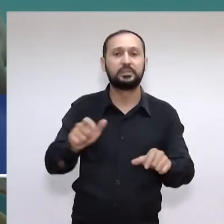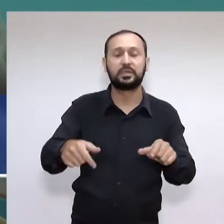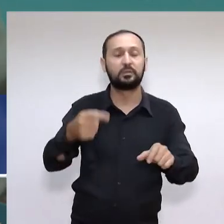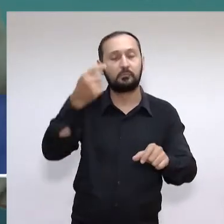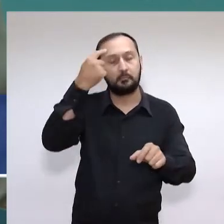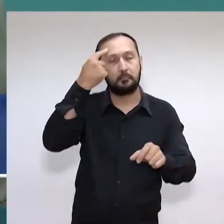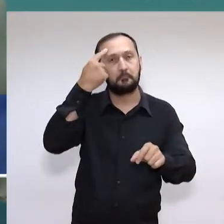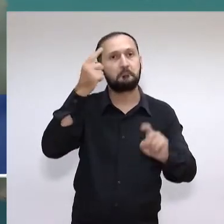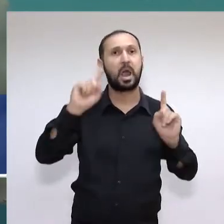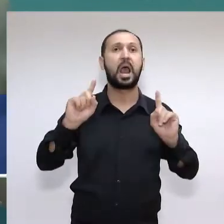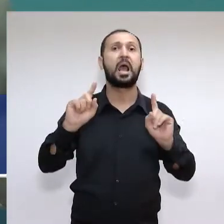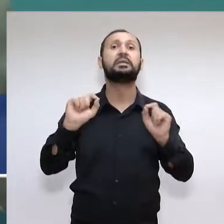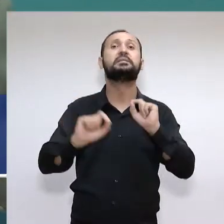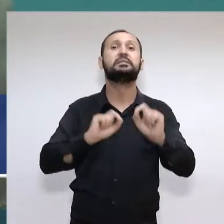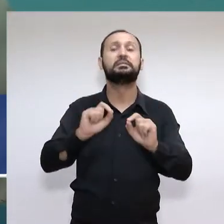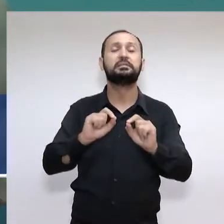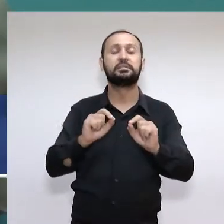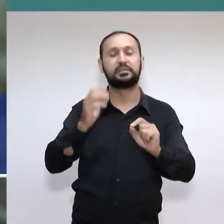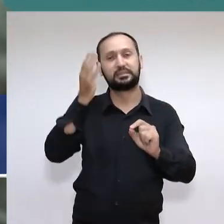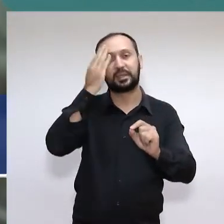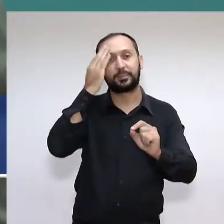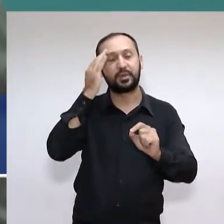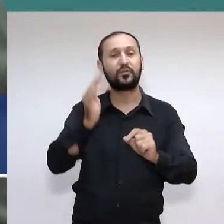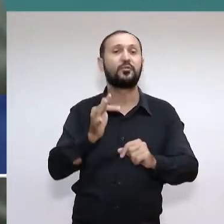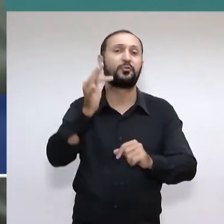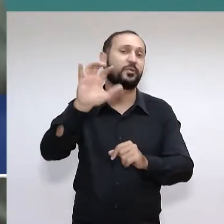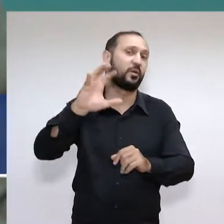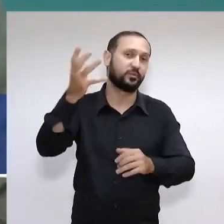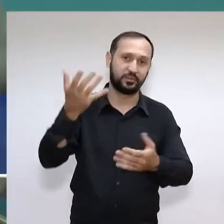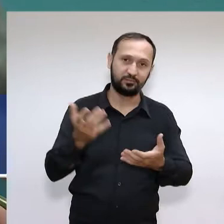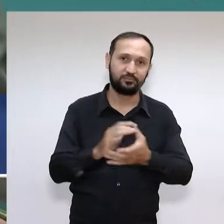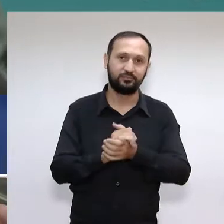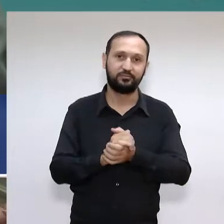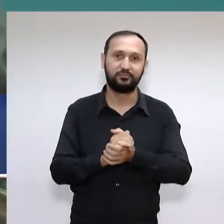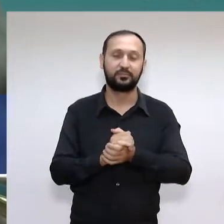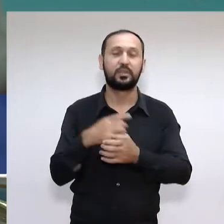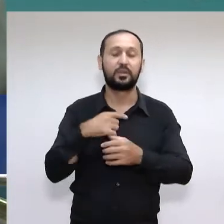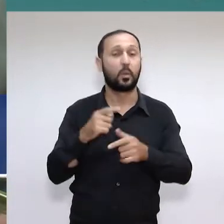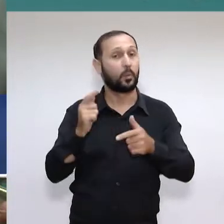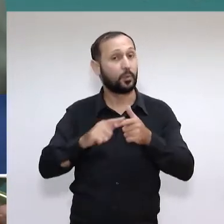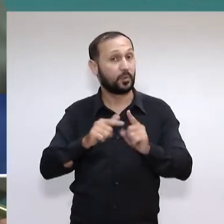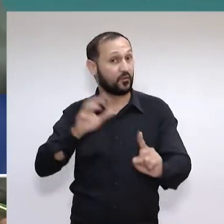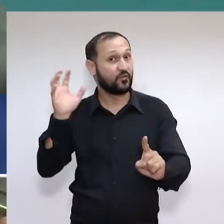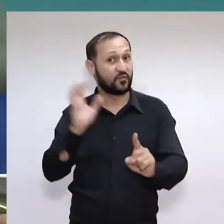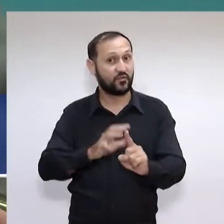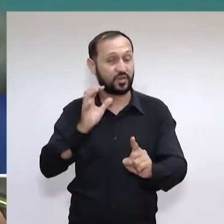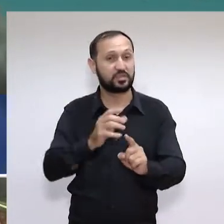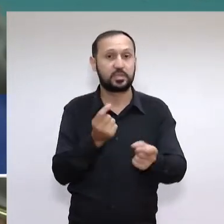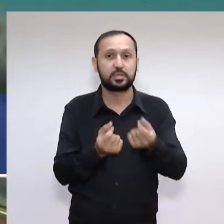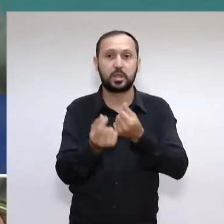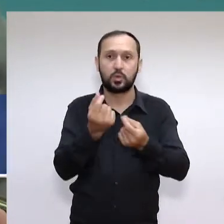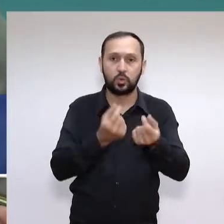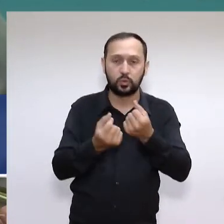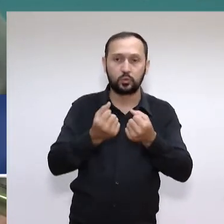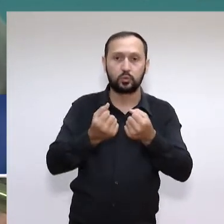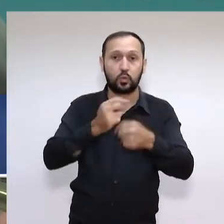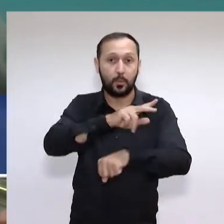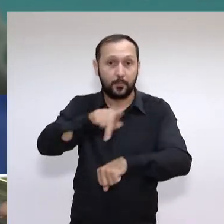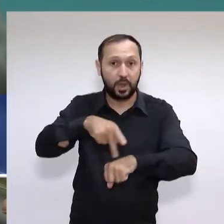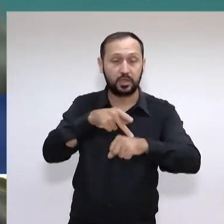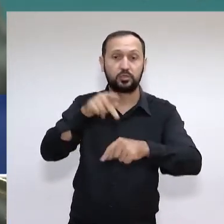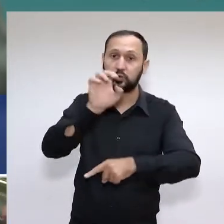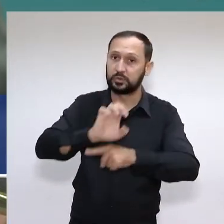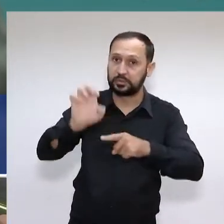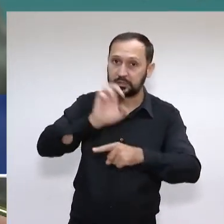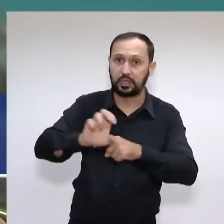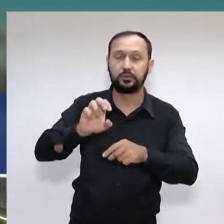ninguém tinha essa expectativa e que gera um desgaste muito grande na economia do